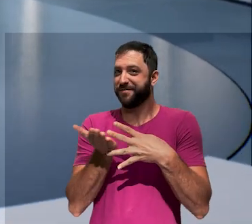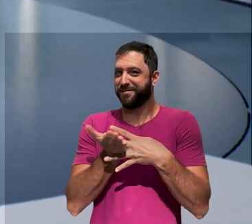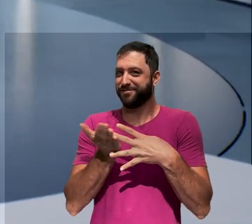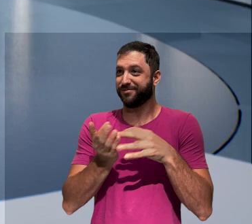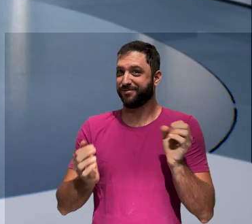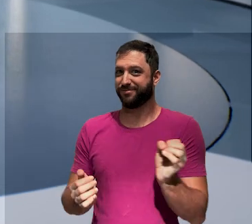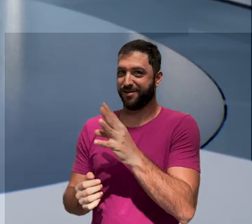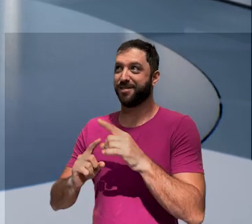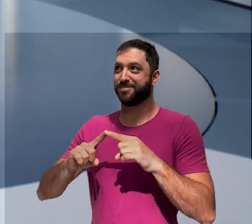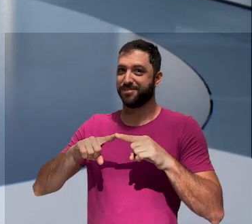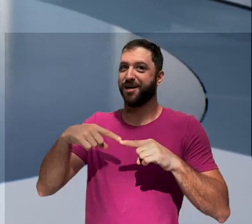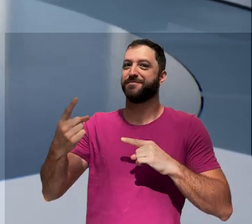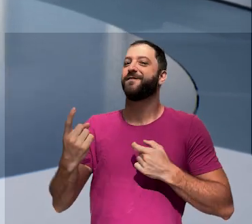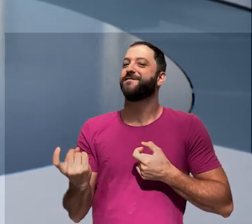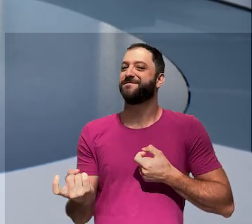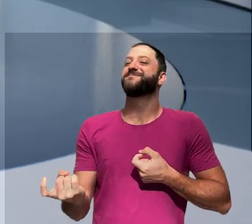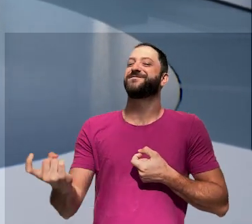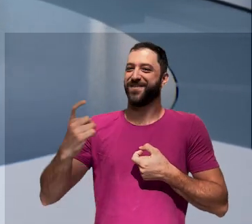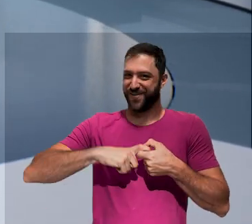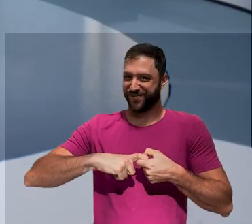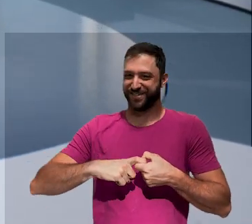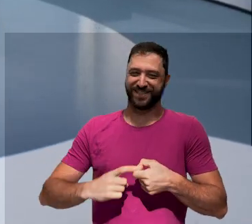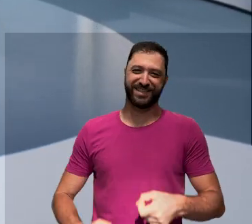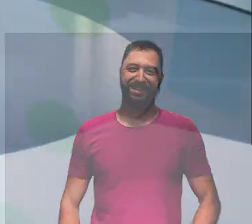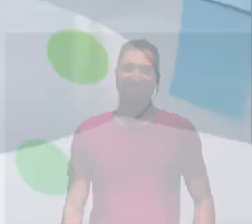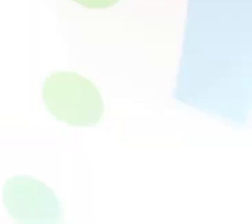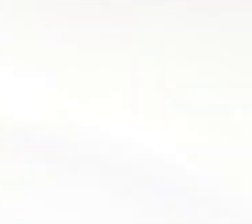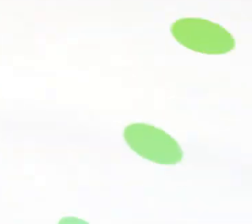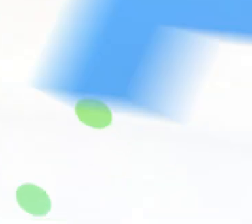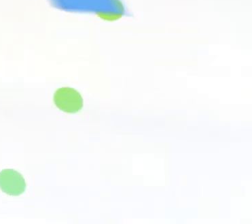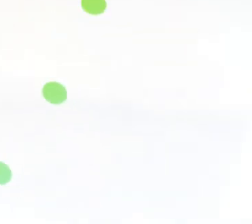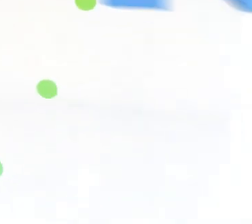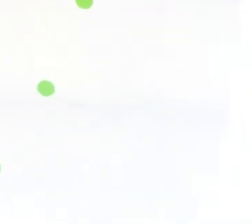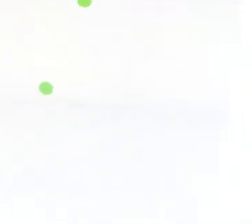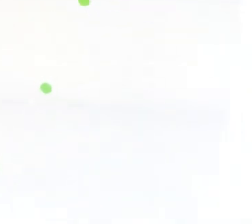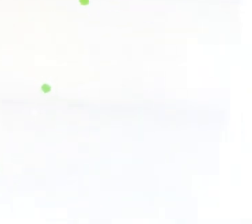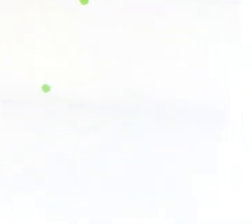rapidinha, mas fica aqui com a gente porque voltamos já já.